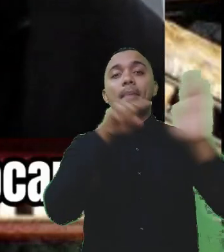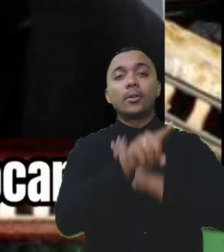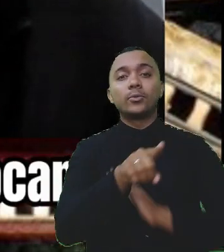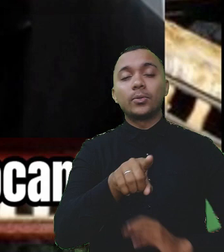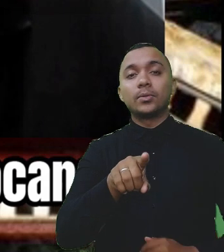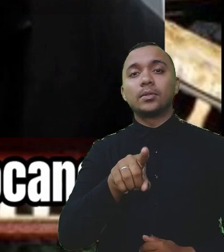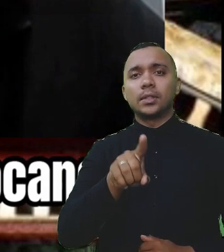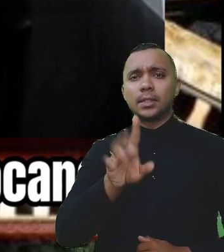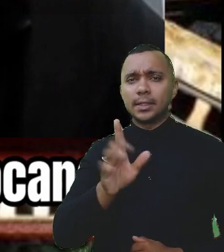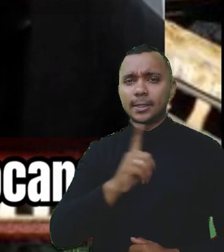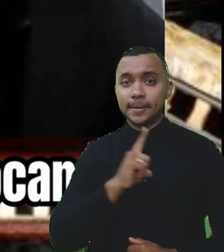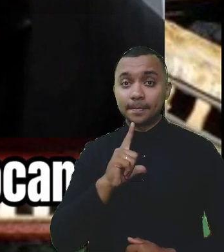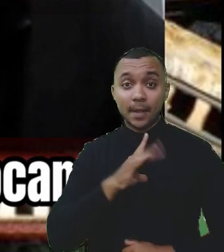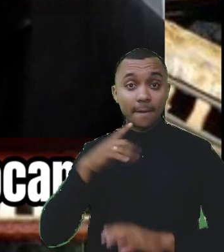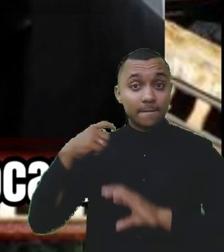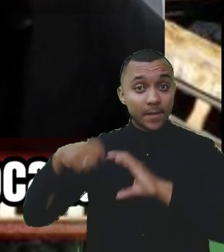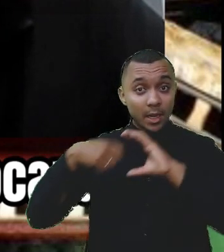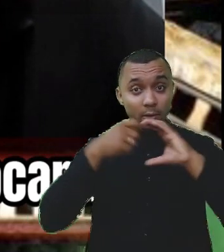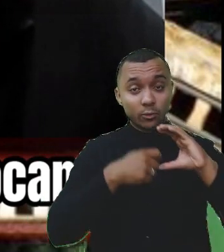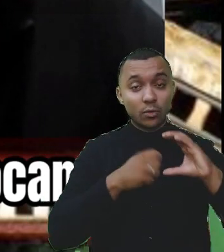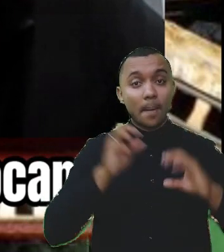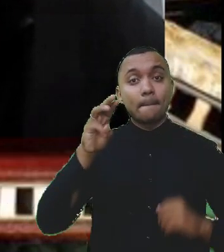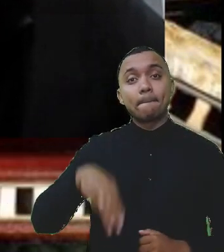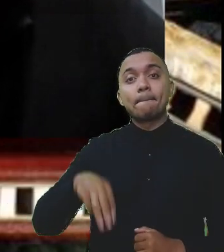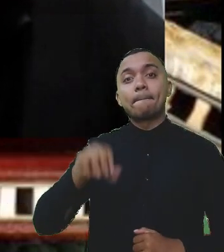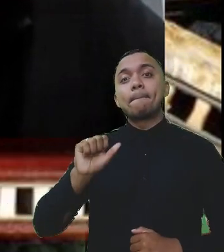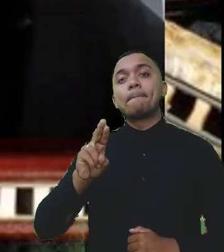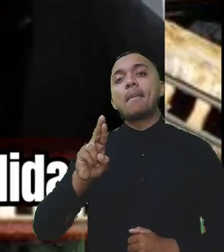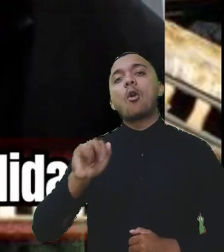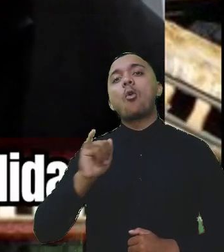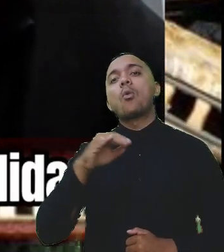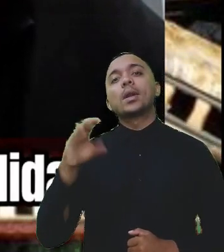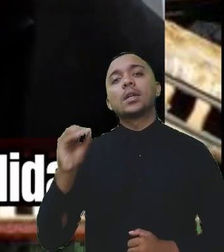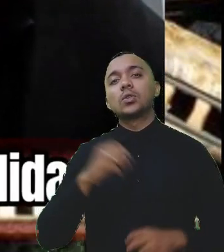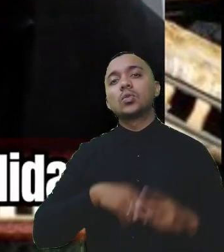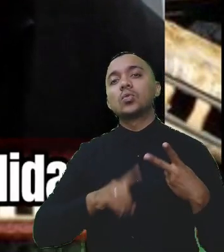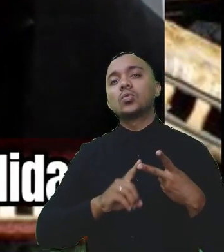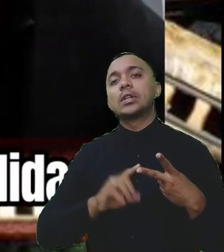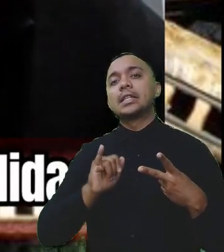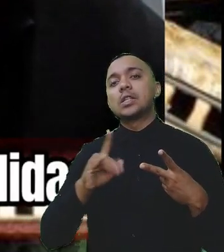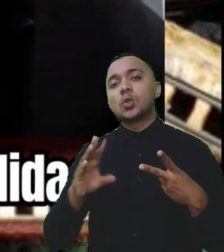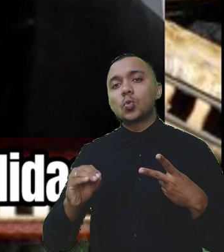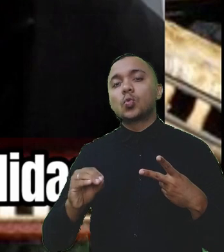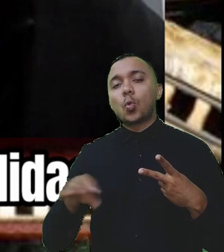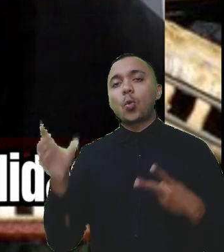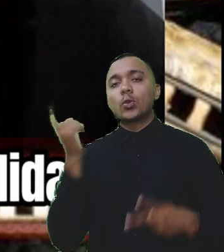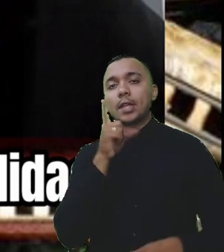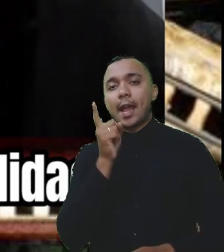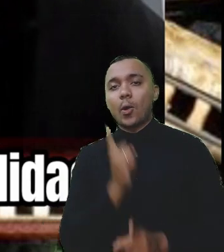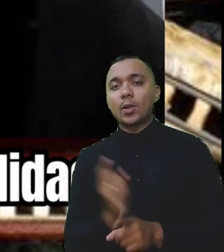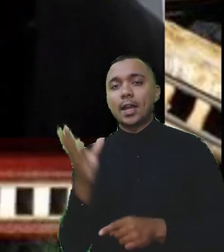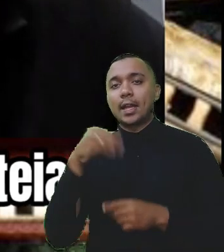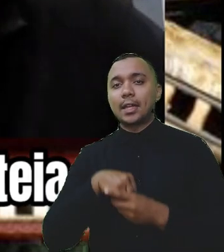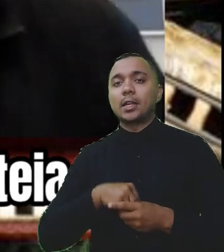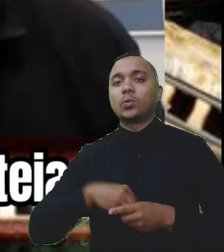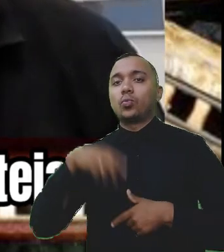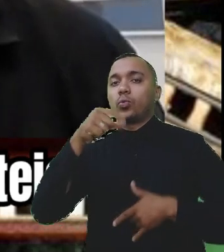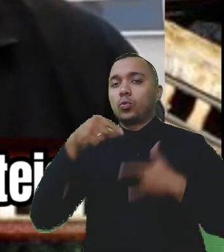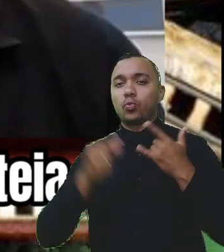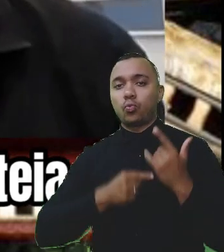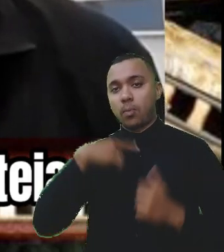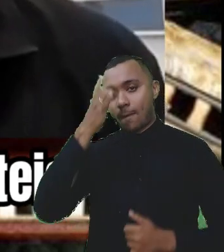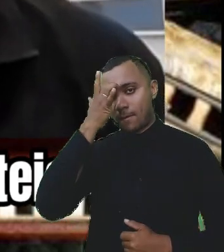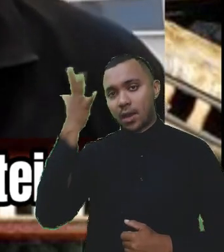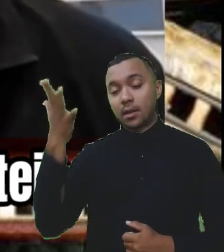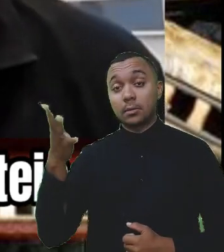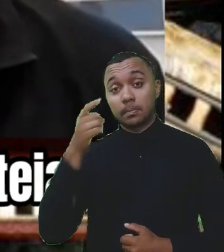tem vários vídeos, do Maurício e do Tuts tocando juntos. Você vai encontrar isso no YouTube com facilidade. Será que um